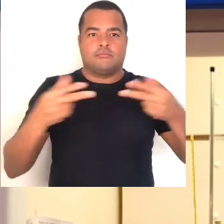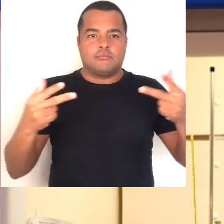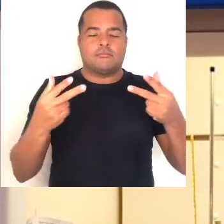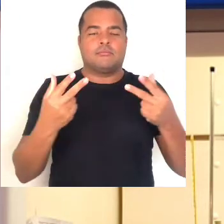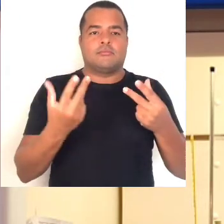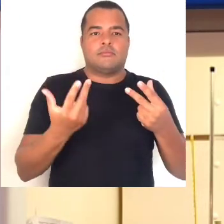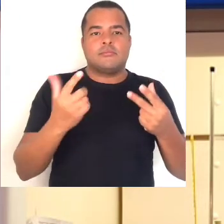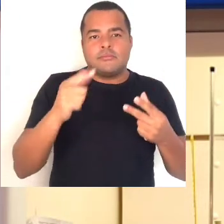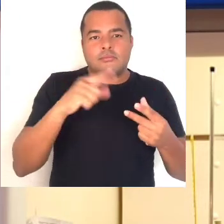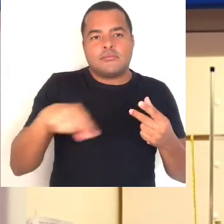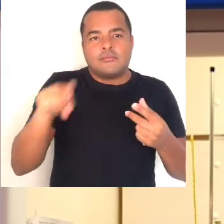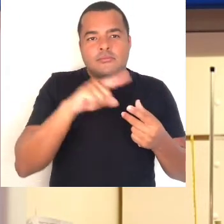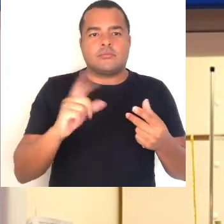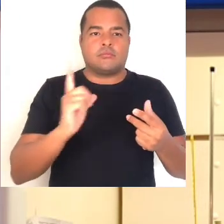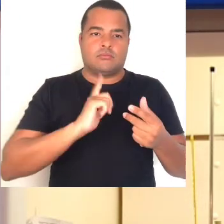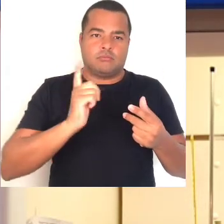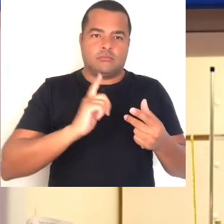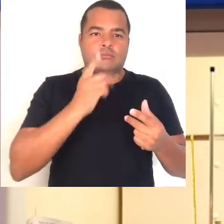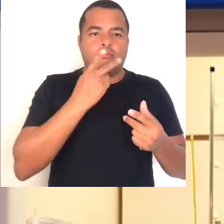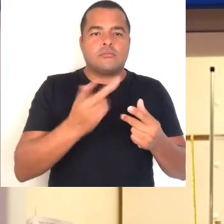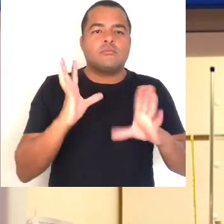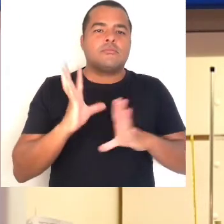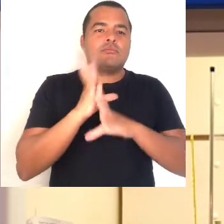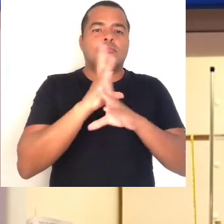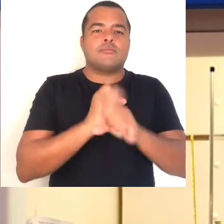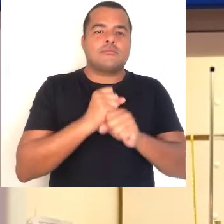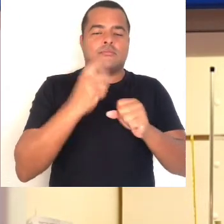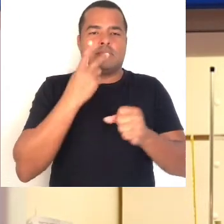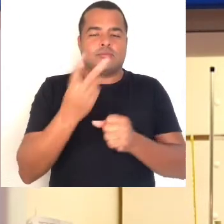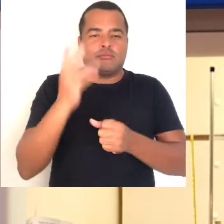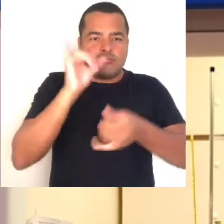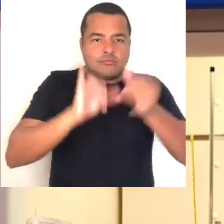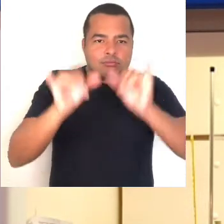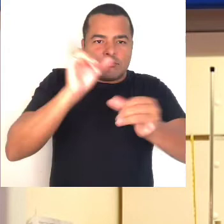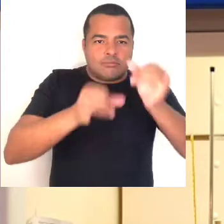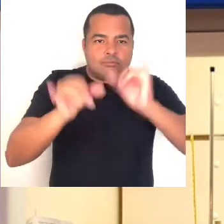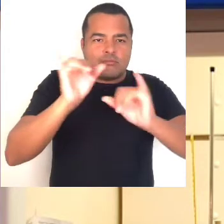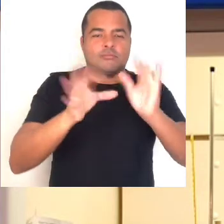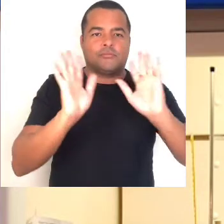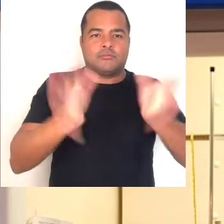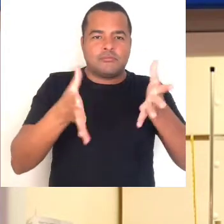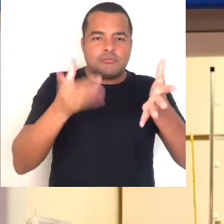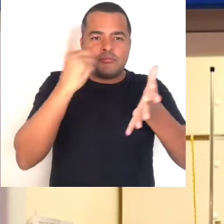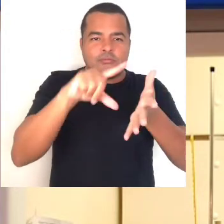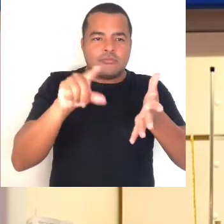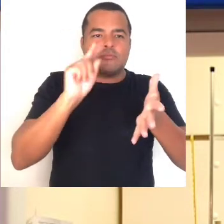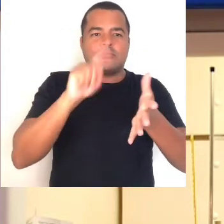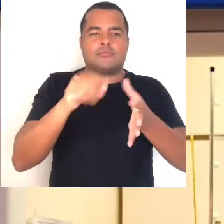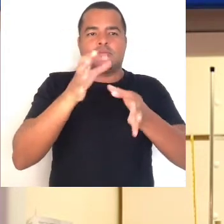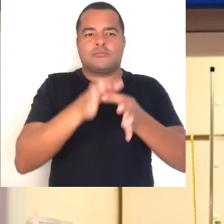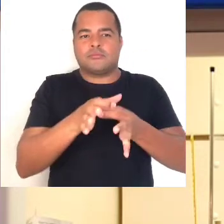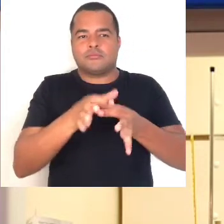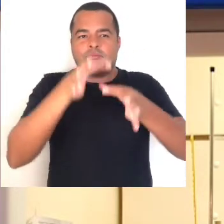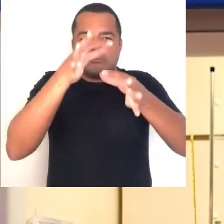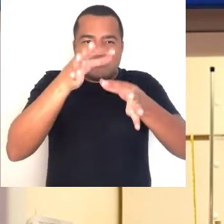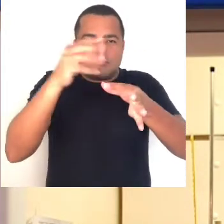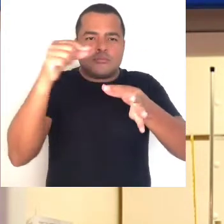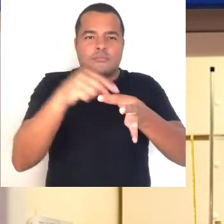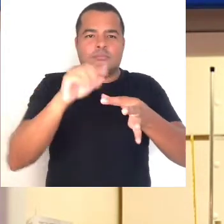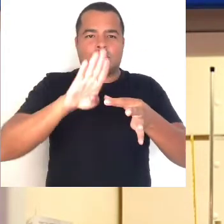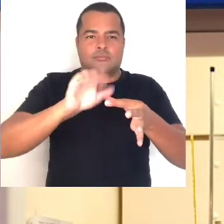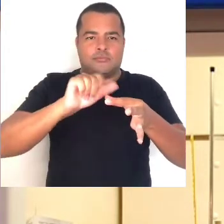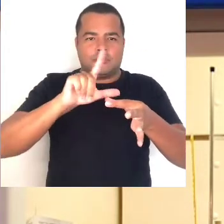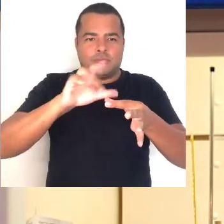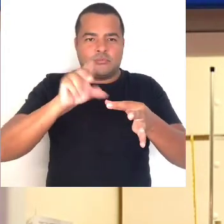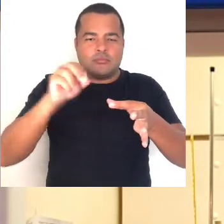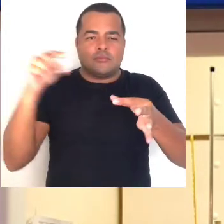O que é que a gente vai fazer aqui? O material, a fase orgânica, que a gente teve aí resultado de todo esse processo químico,